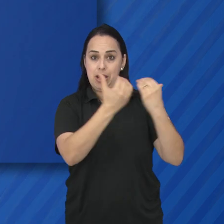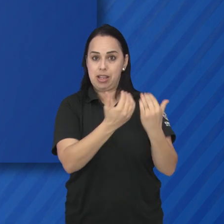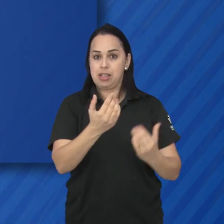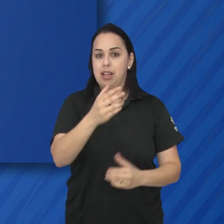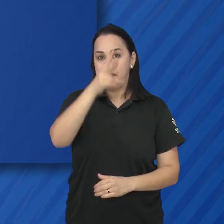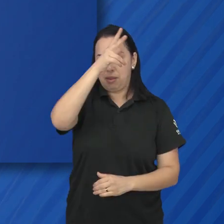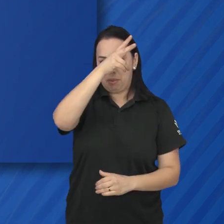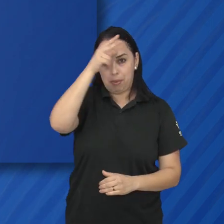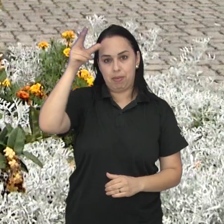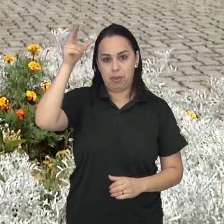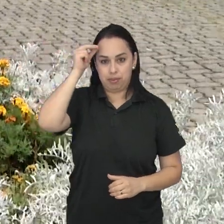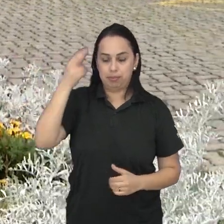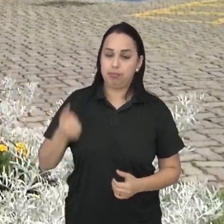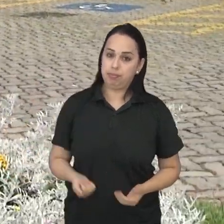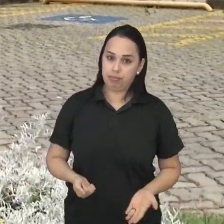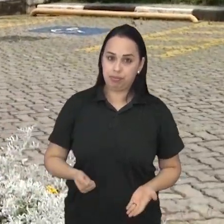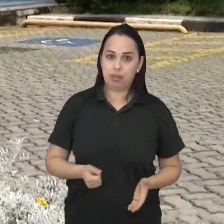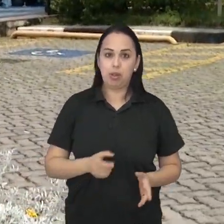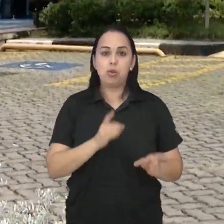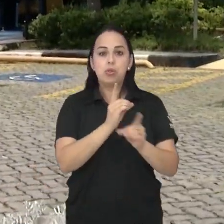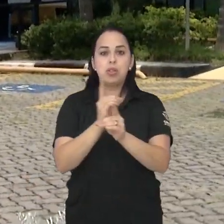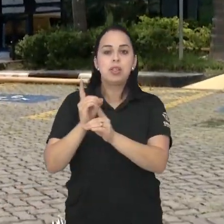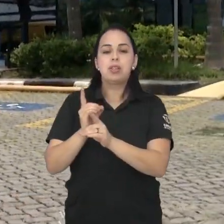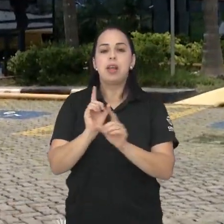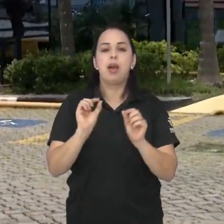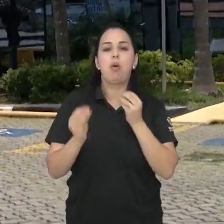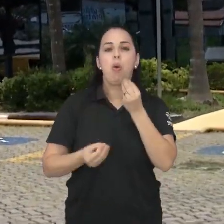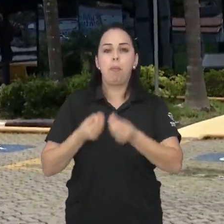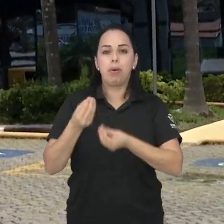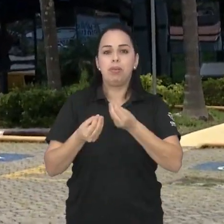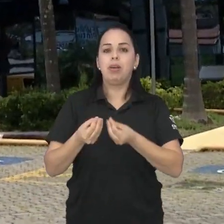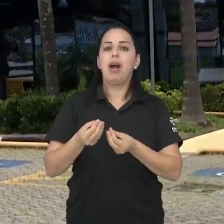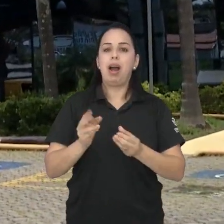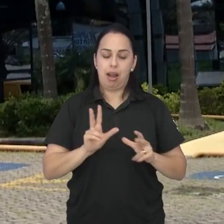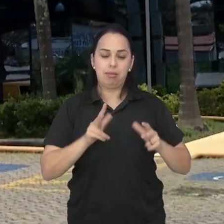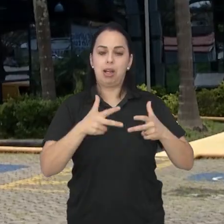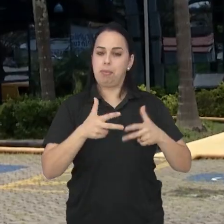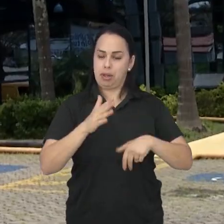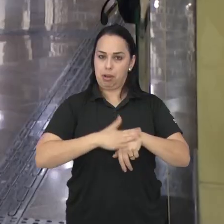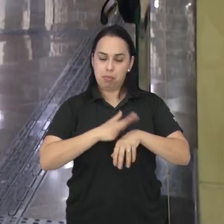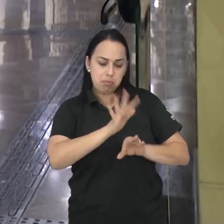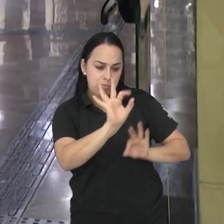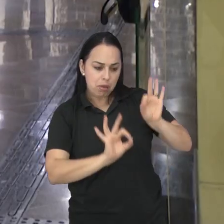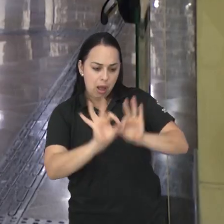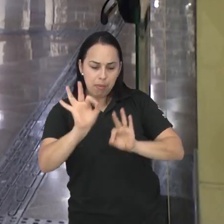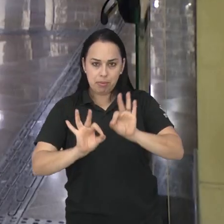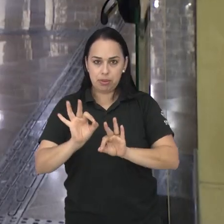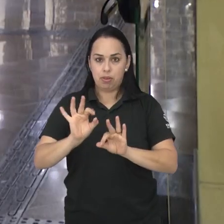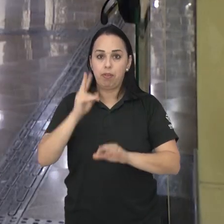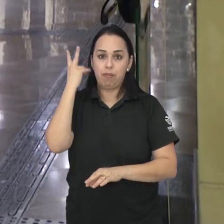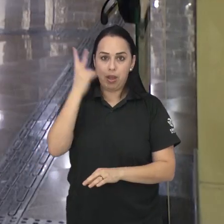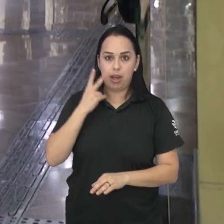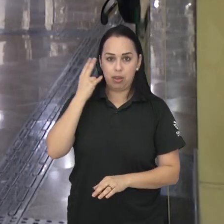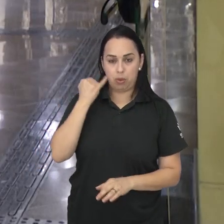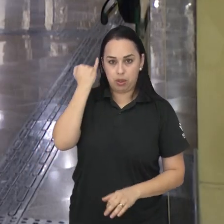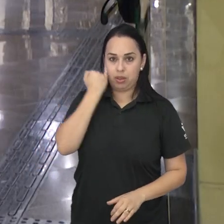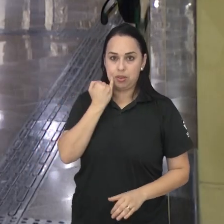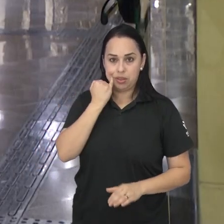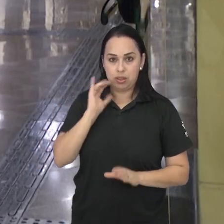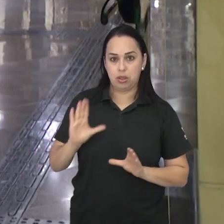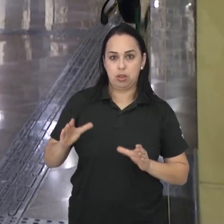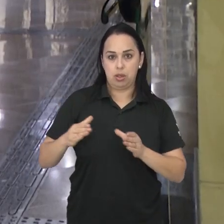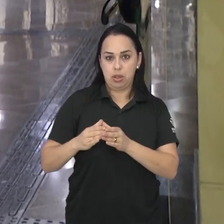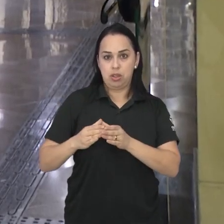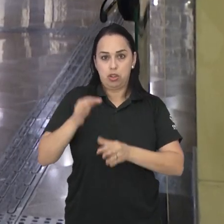conferências municipais. Muitos desses encontros são promovidos pela Câmara. O vereador Zé Luiz, relator